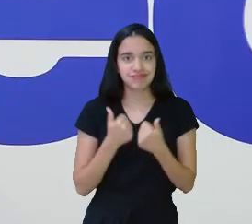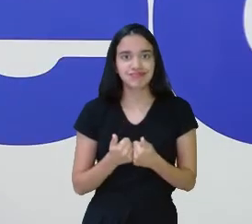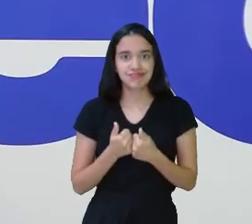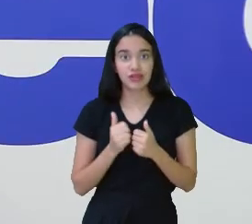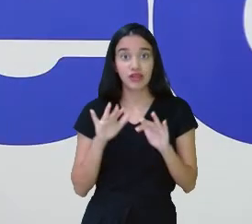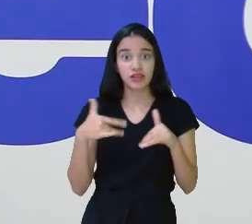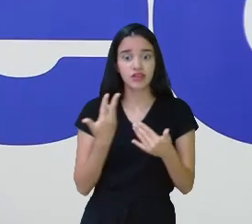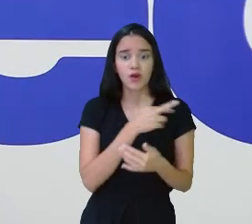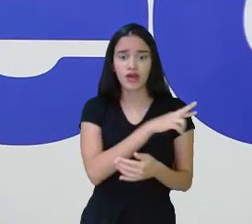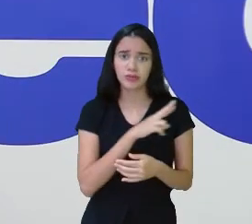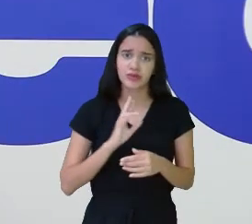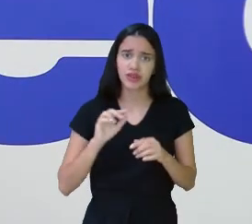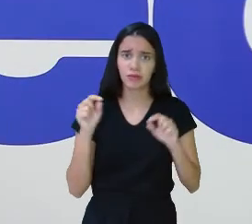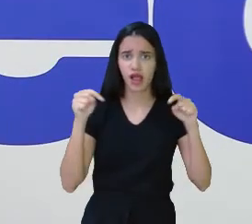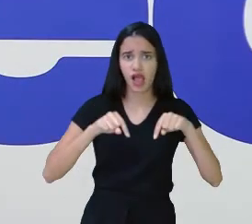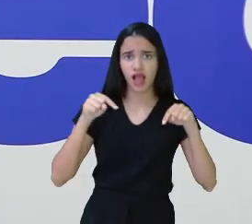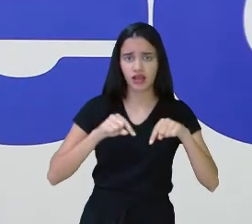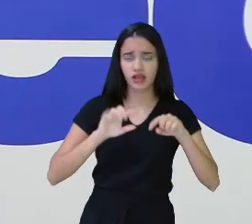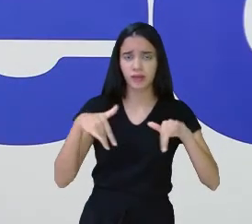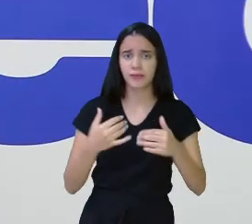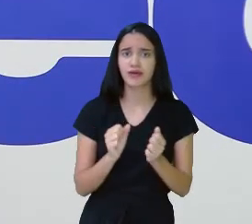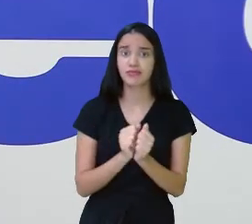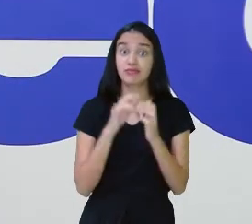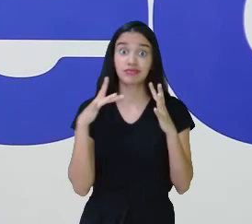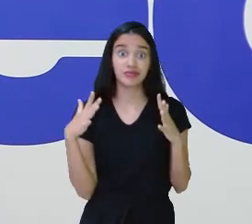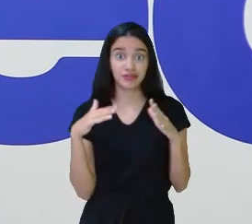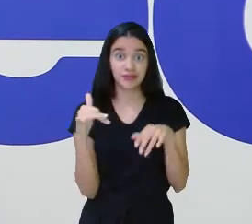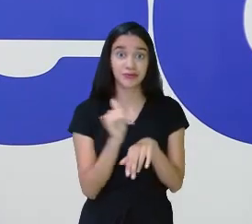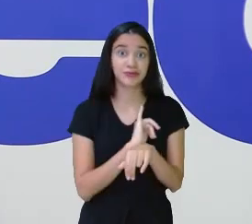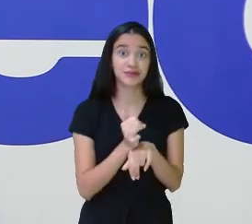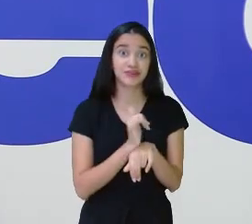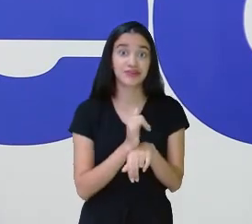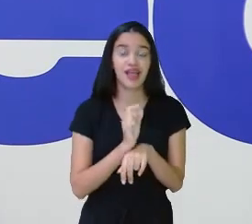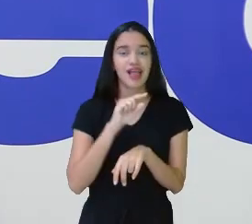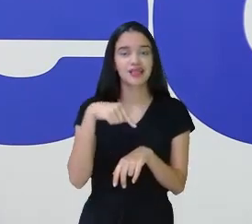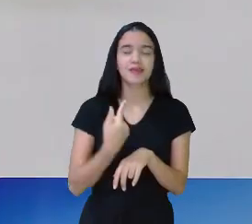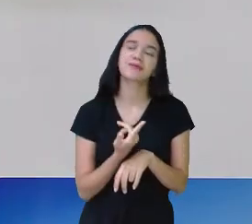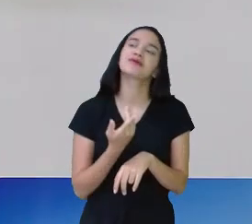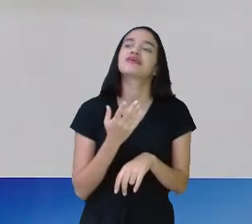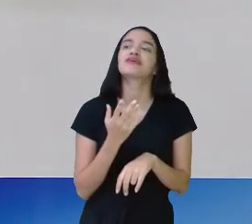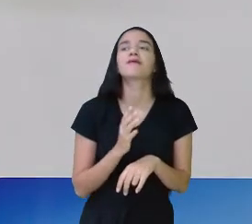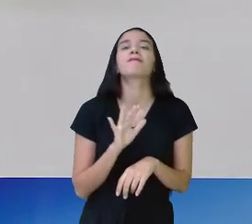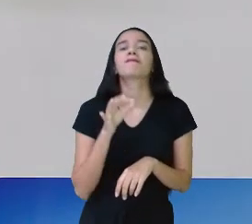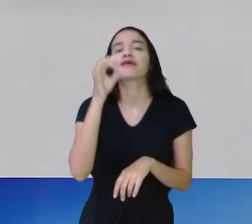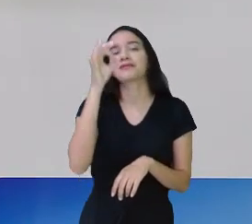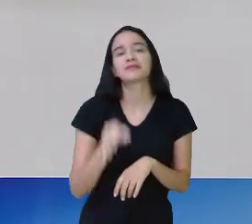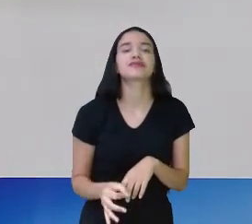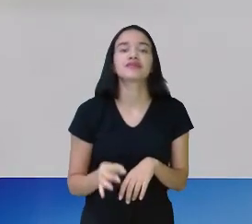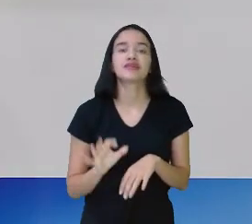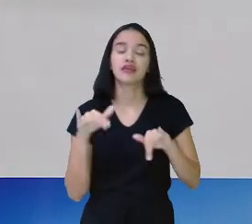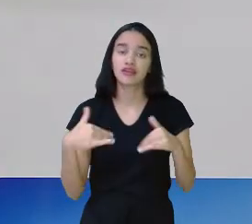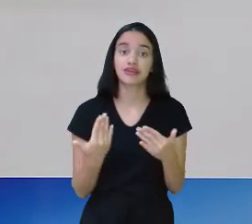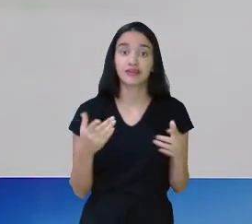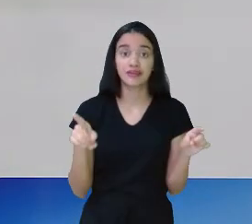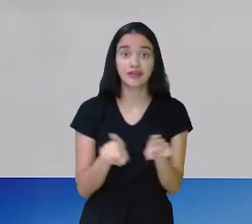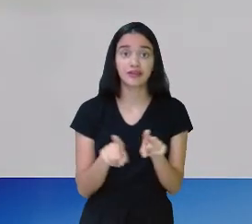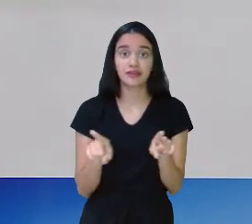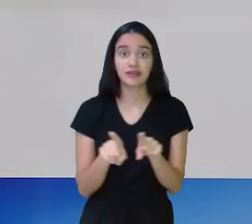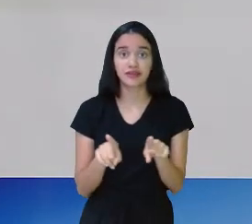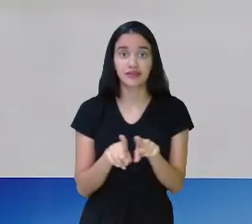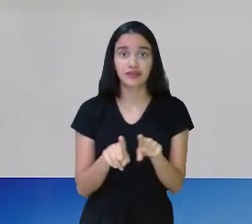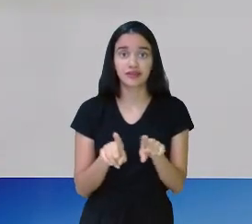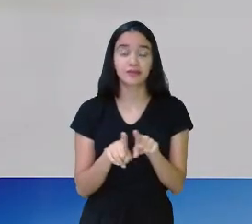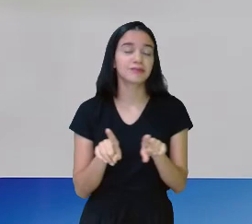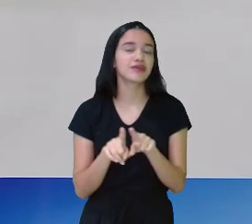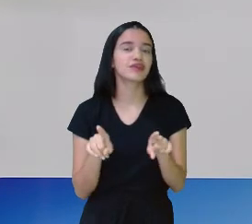respondendo aqui, mas aí vamos deixar um mistério para o YouTube. Depois a professora dá uma olhadinha, tá certo? Exatamente. Vou deixar